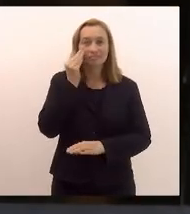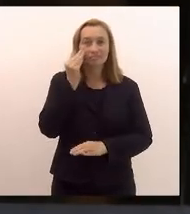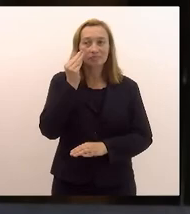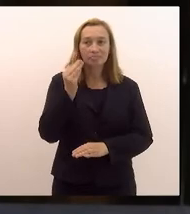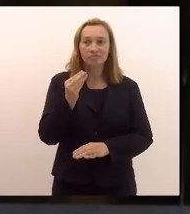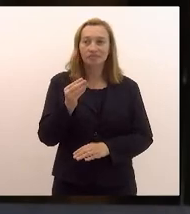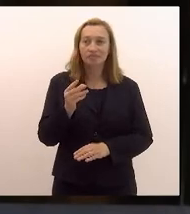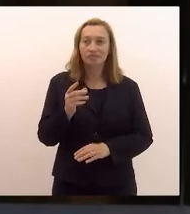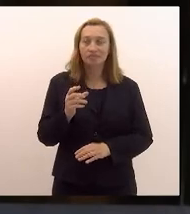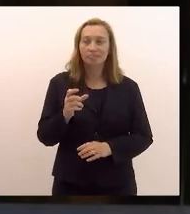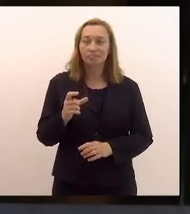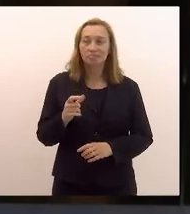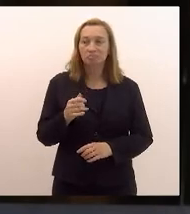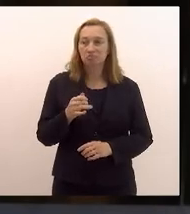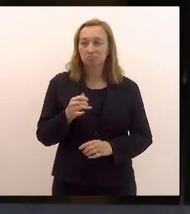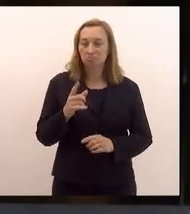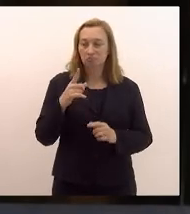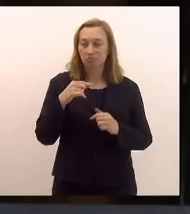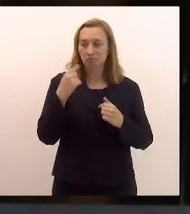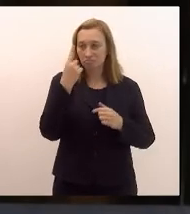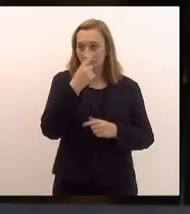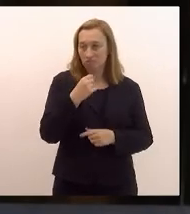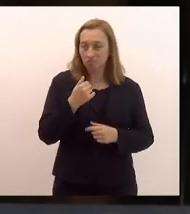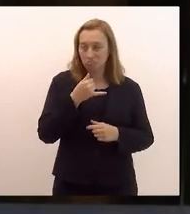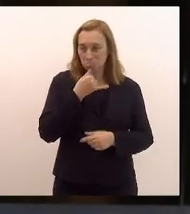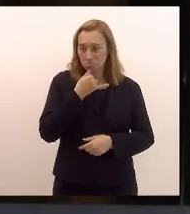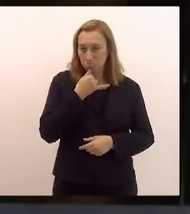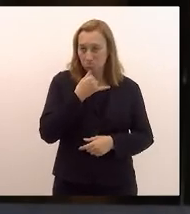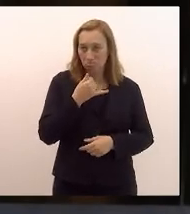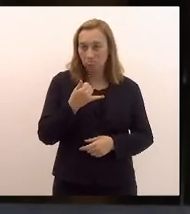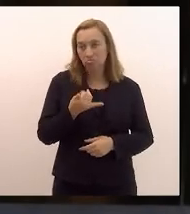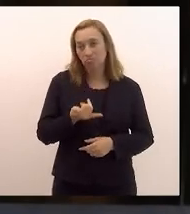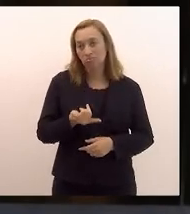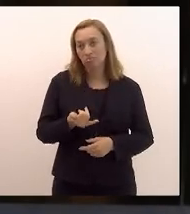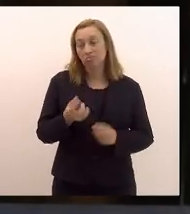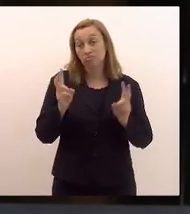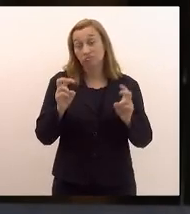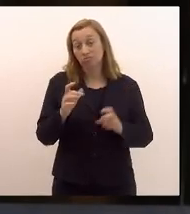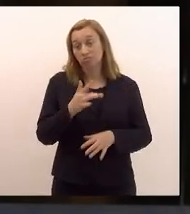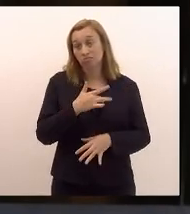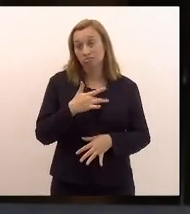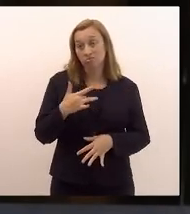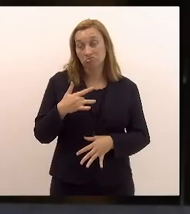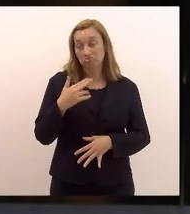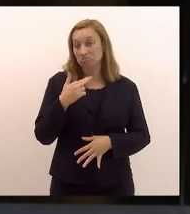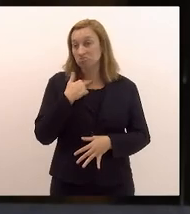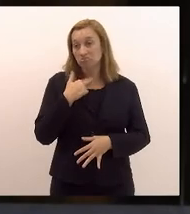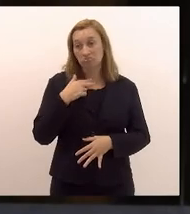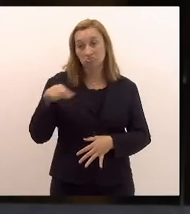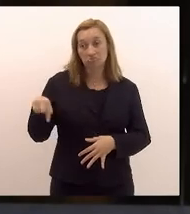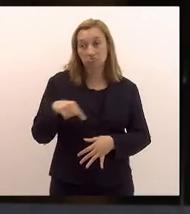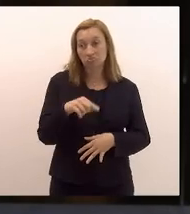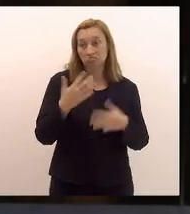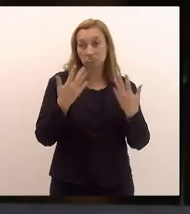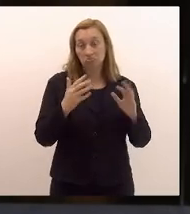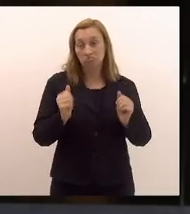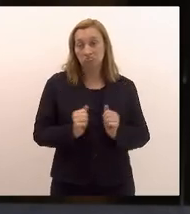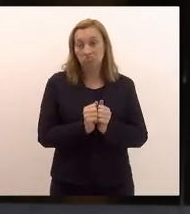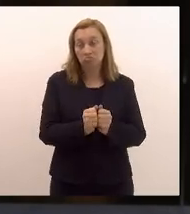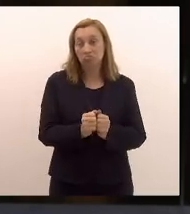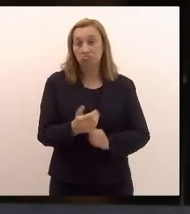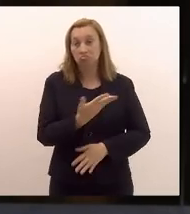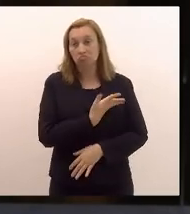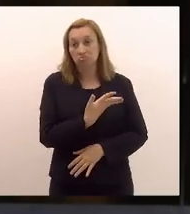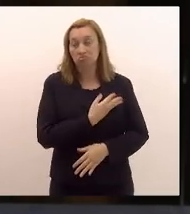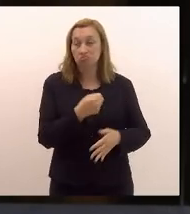Francisco mandou até um rostinho triste aqui agora infelizmente por questões de saúde não pude estar presente para celebrar com as companheiras